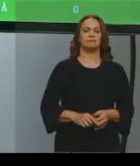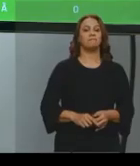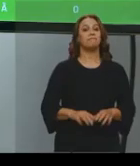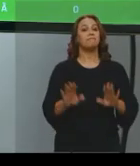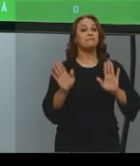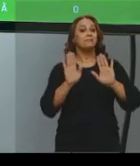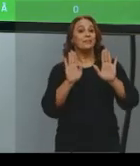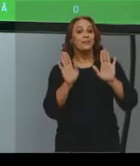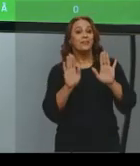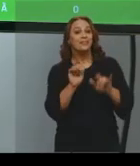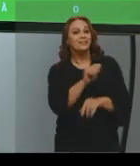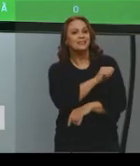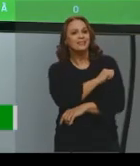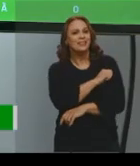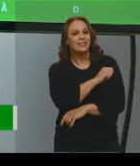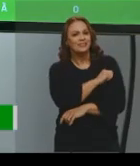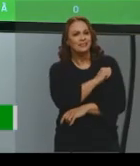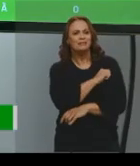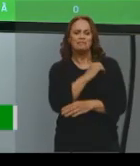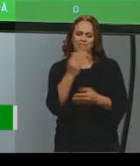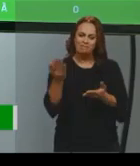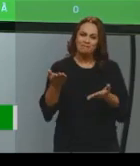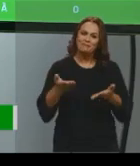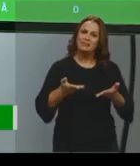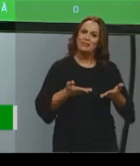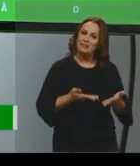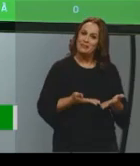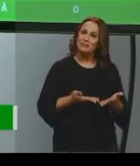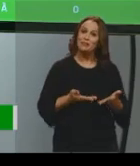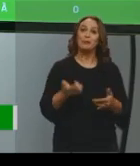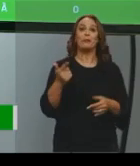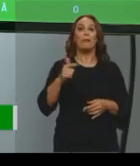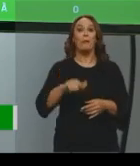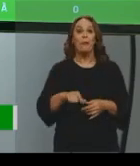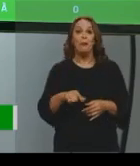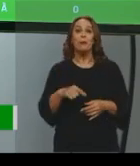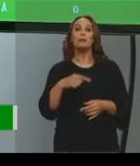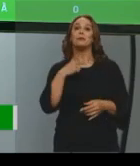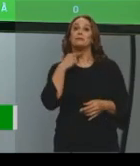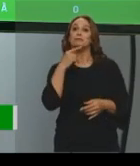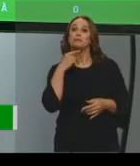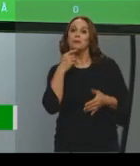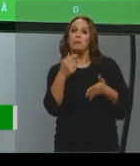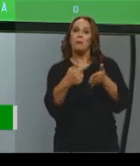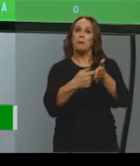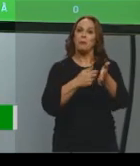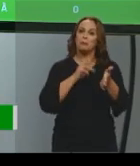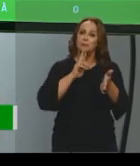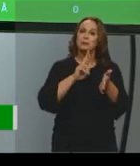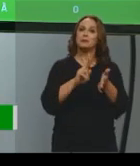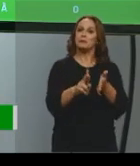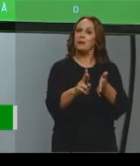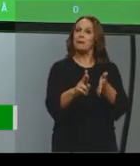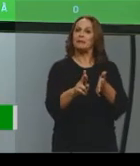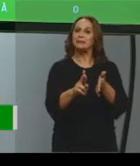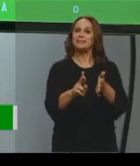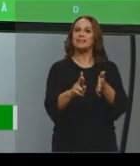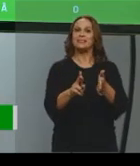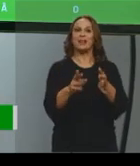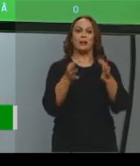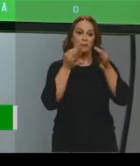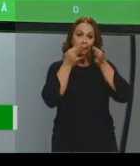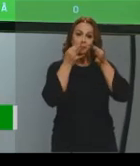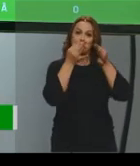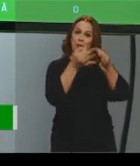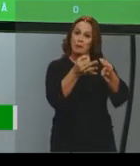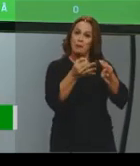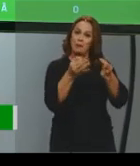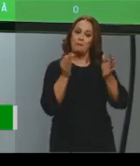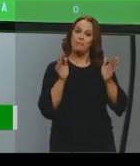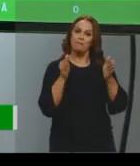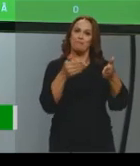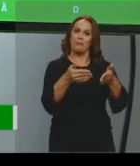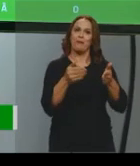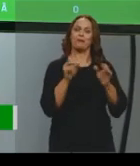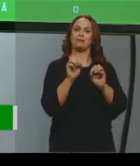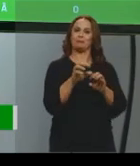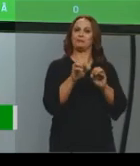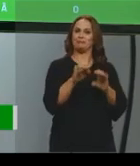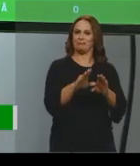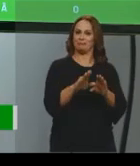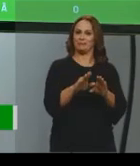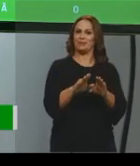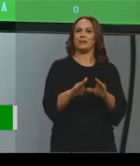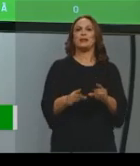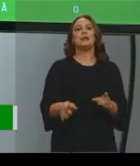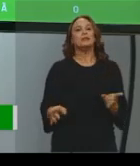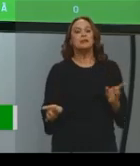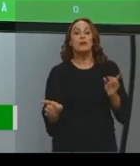Olá, estudante! Seja bem-vindo a mais um Tira Dúvidas do programa Se Liga na Educação. Nosso encontro diário e ao vivo